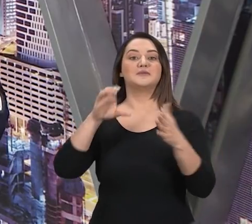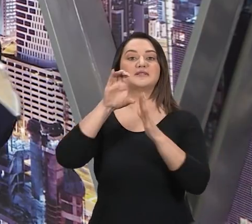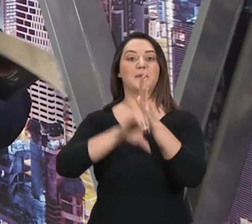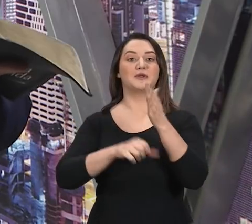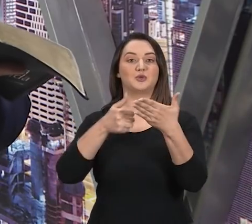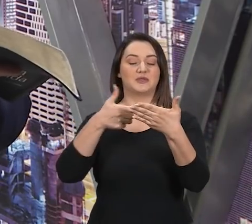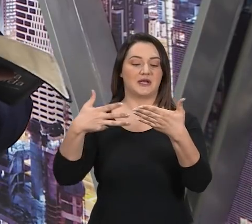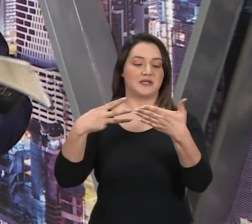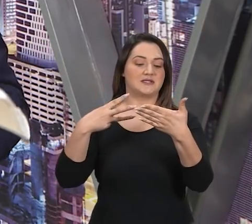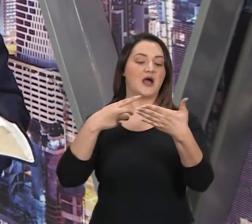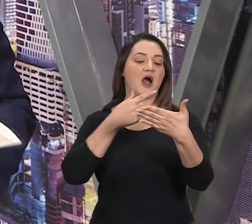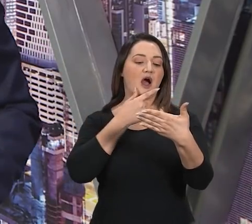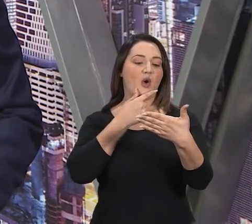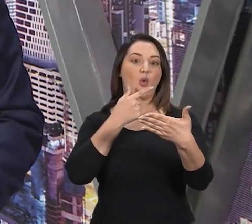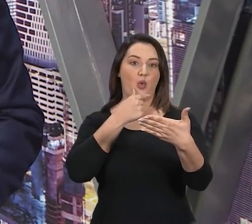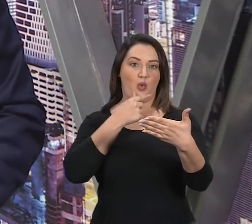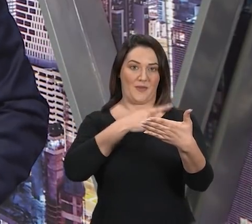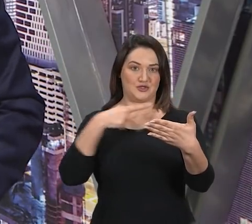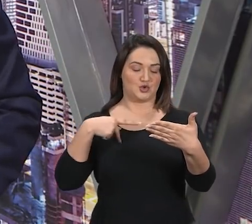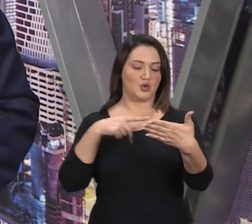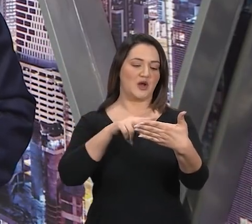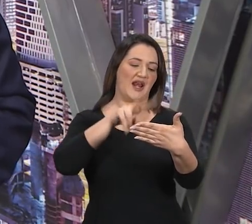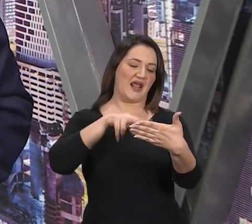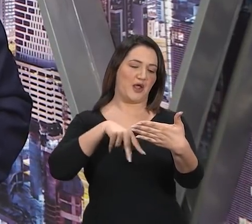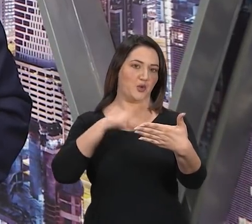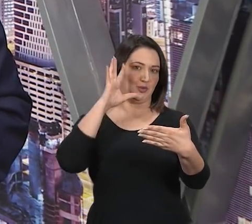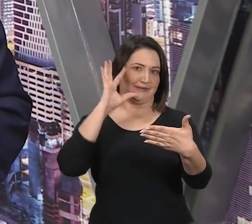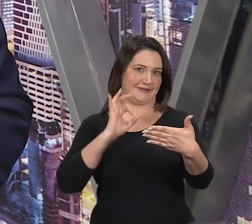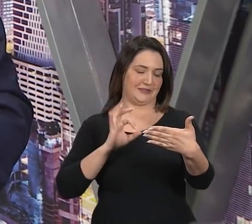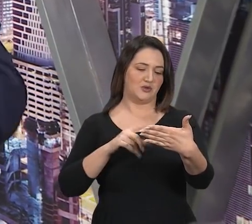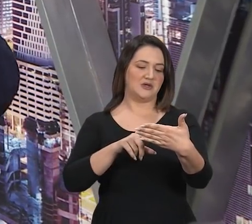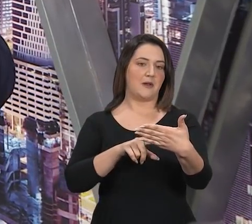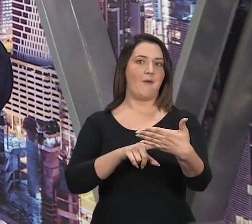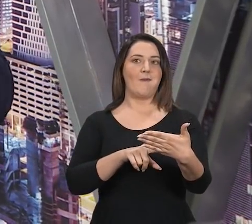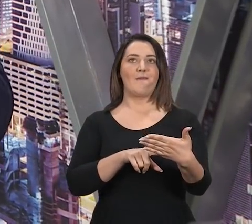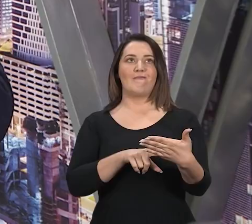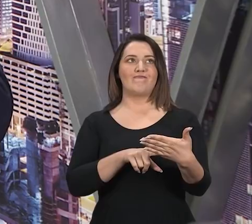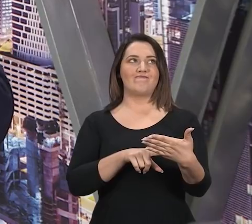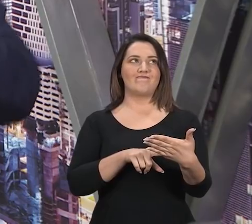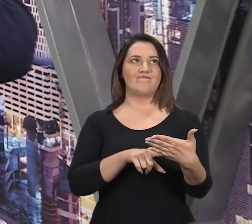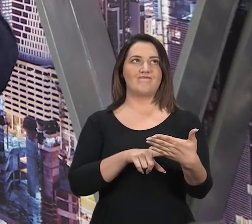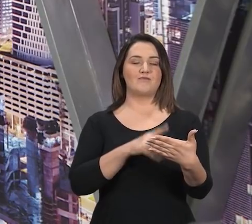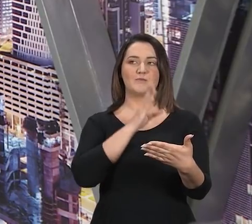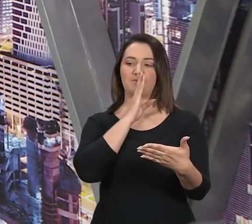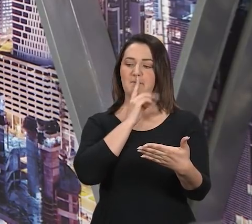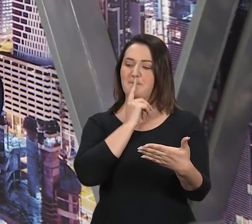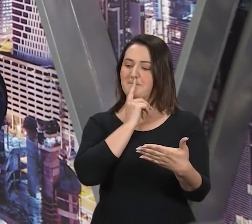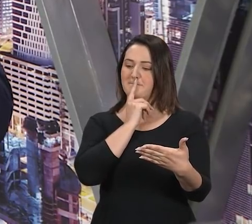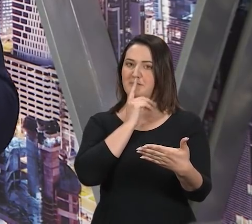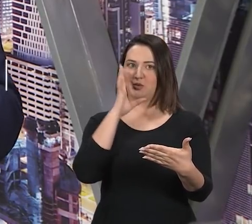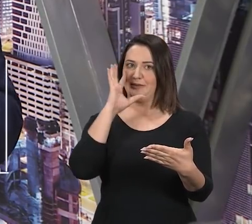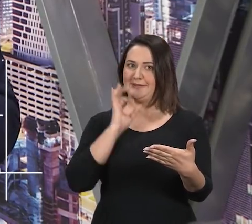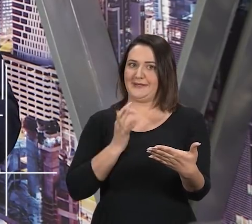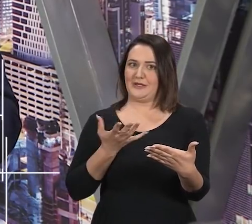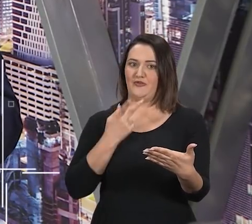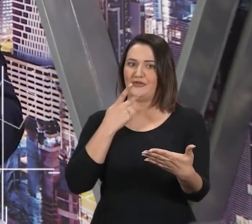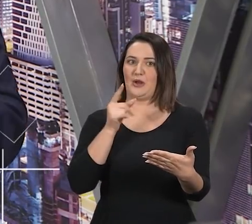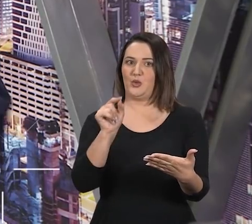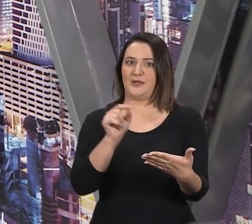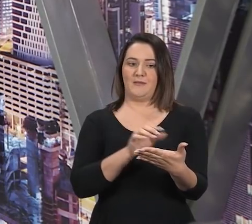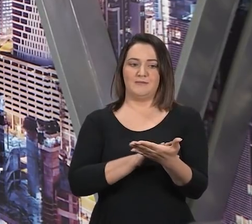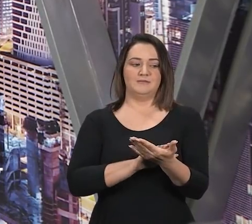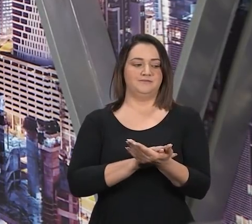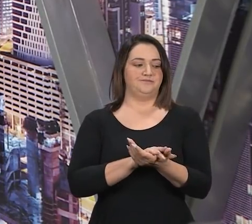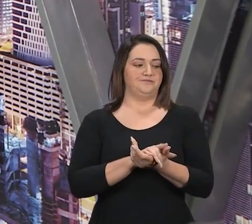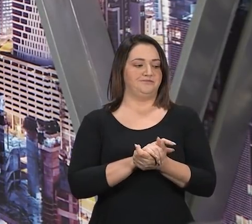Bíblia aleatoriamente. E caiu em Apocalipse 13. Aí o pastor leu, não entendeu nada, porque é um assunto difícil.